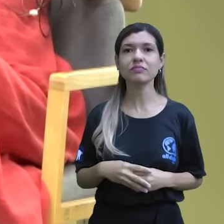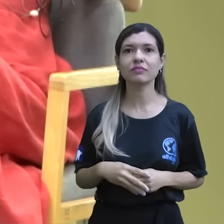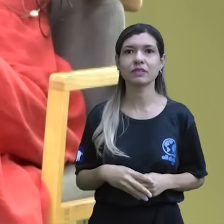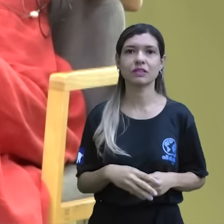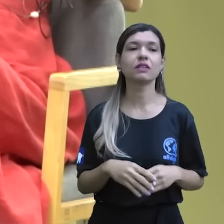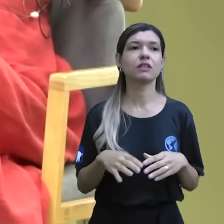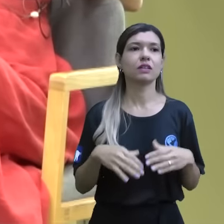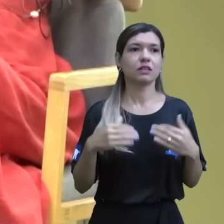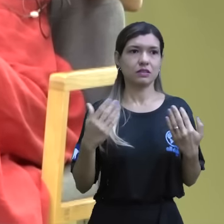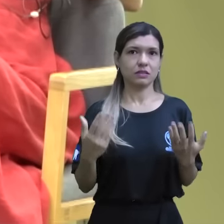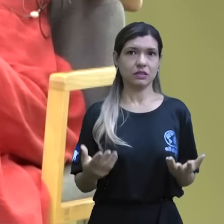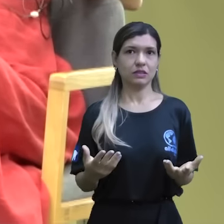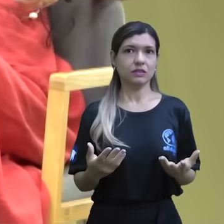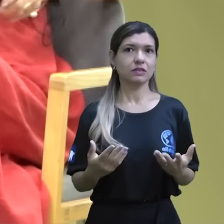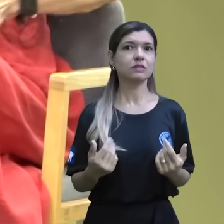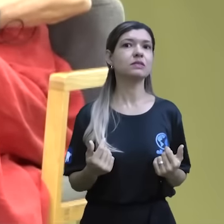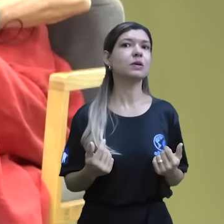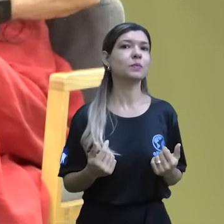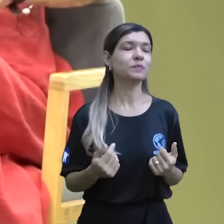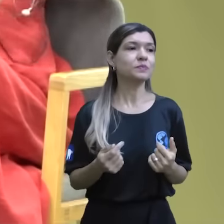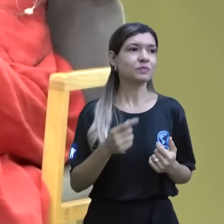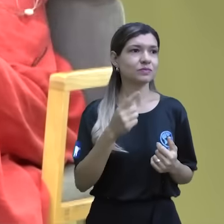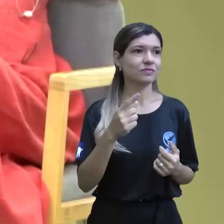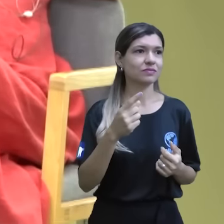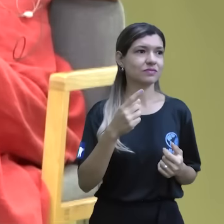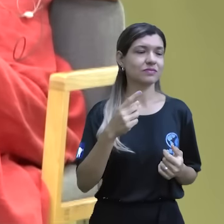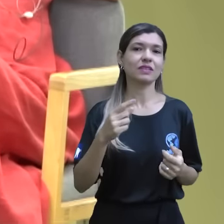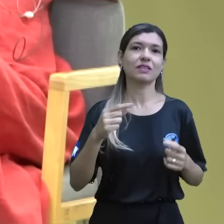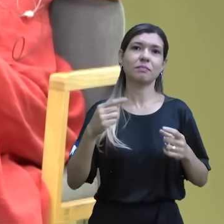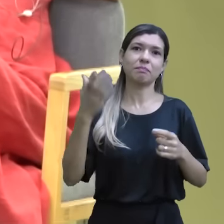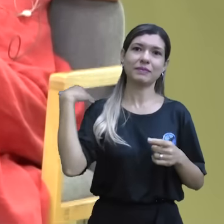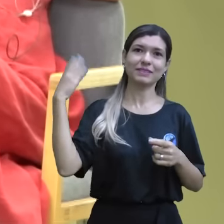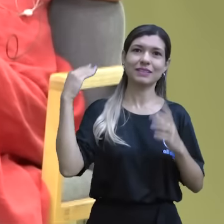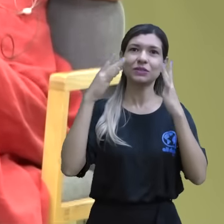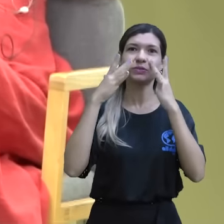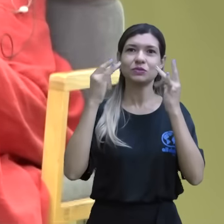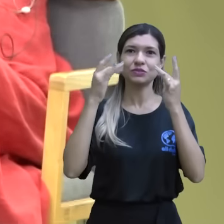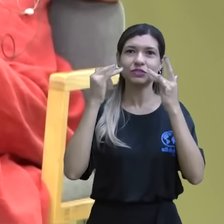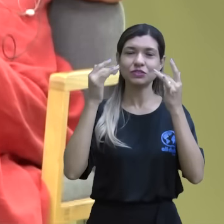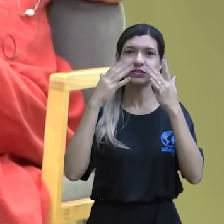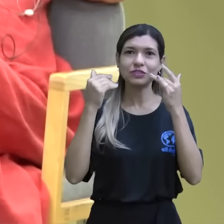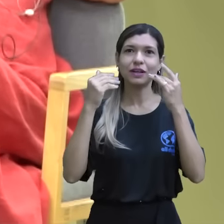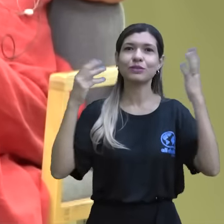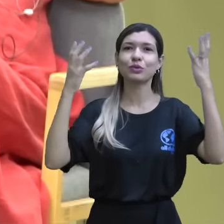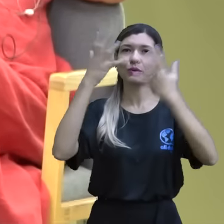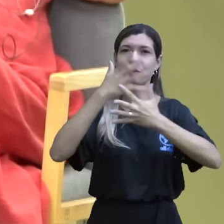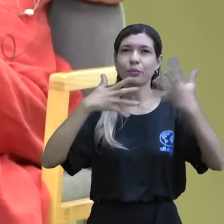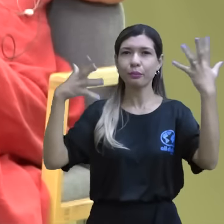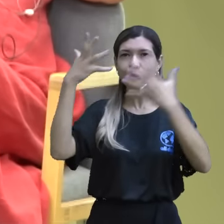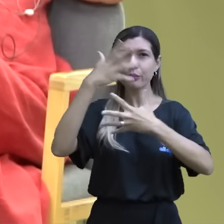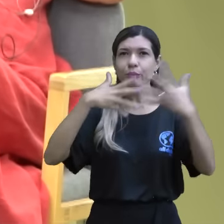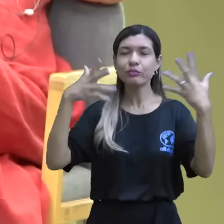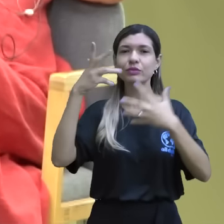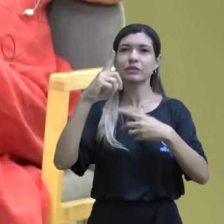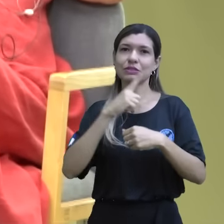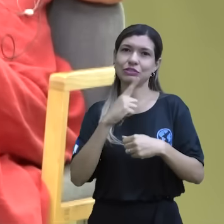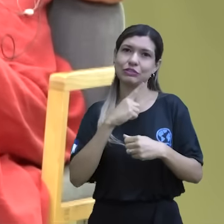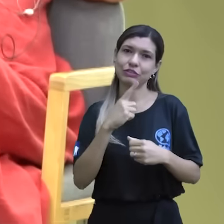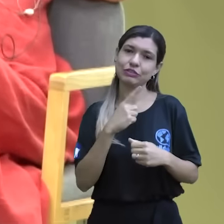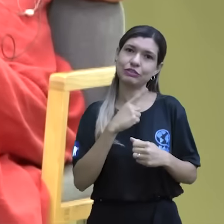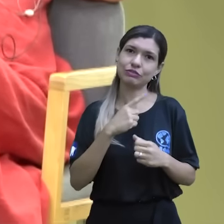partir desse texto, desse conto, que a gente chegou num compilado de contos, de crônicas,